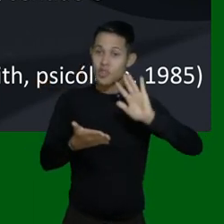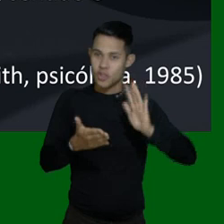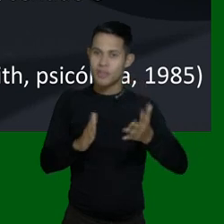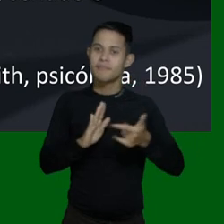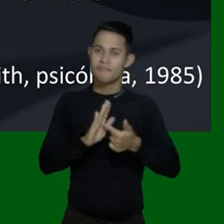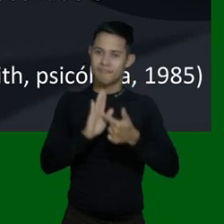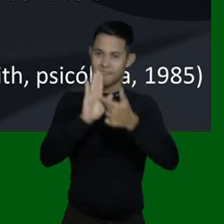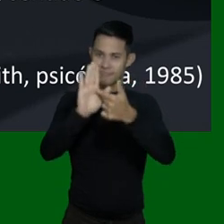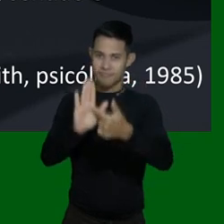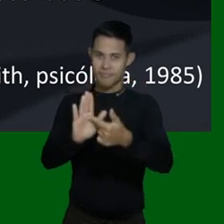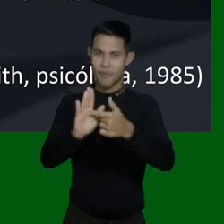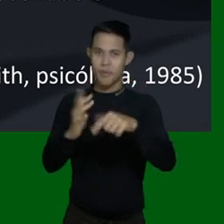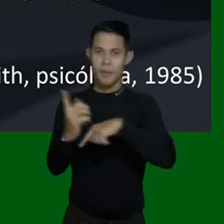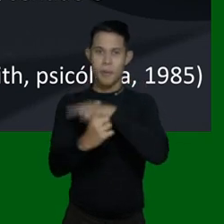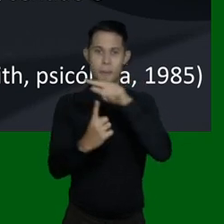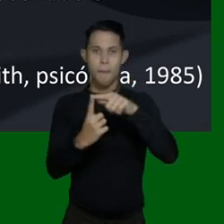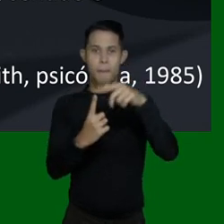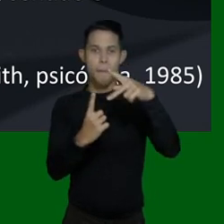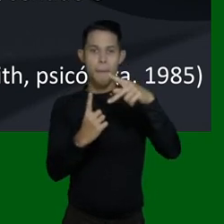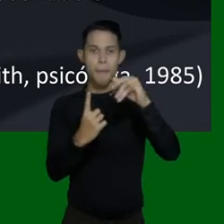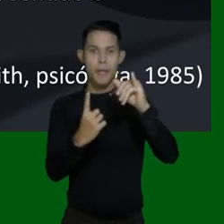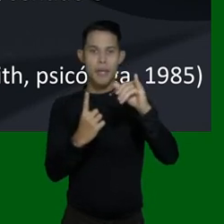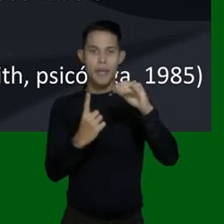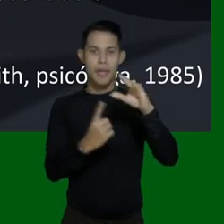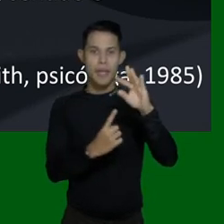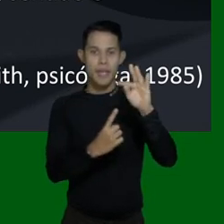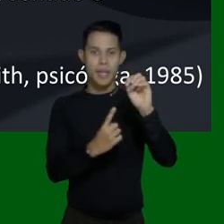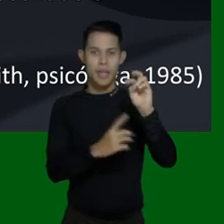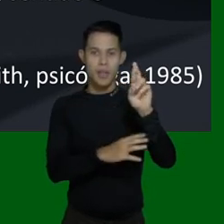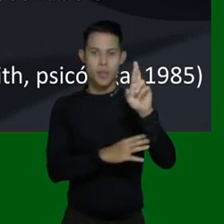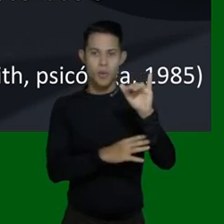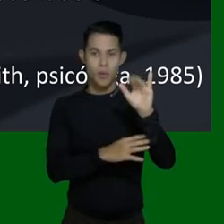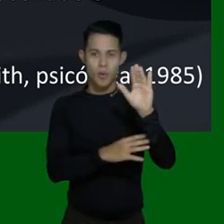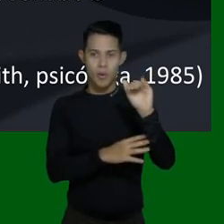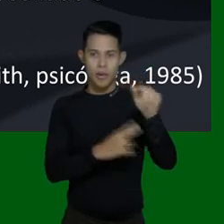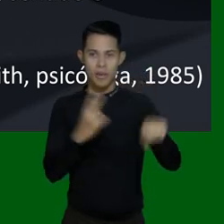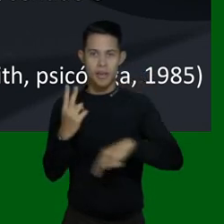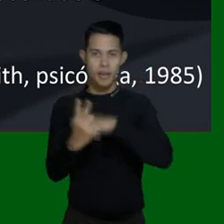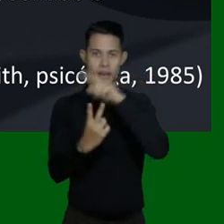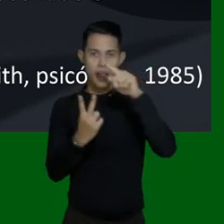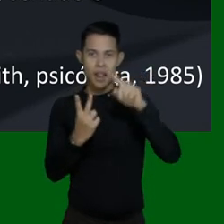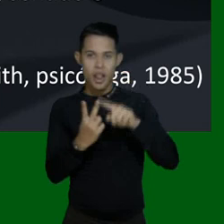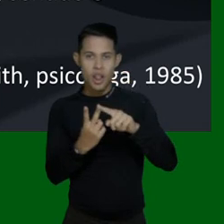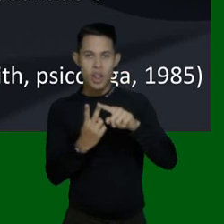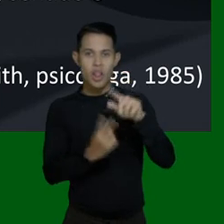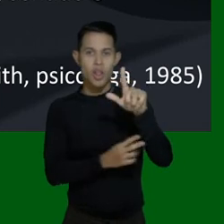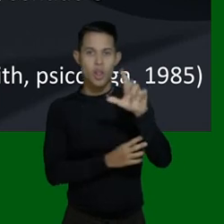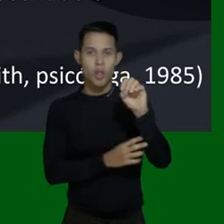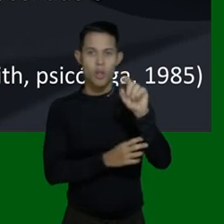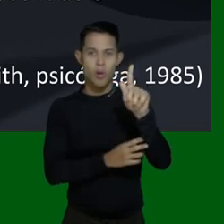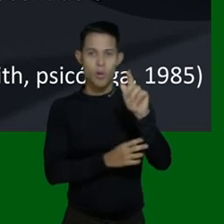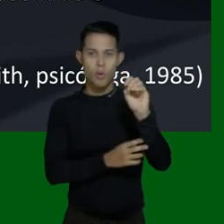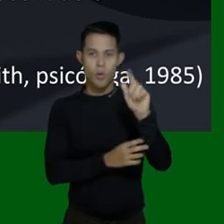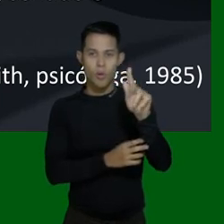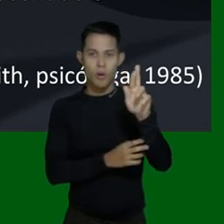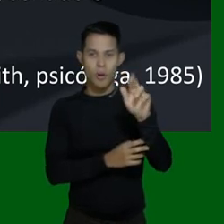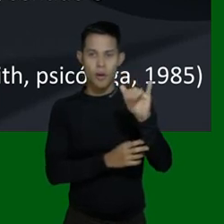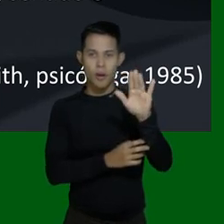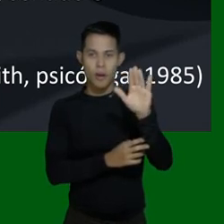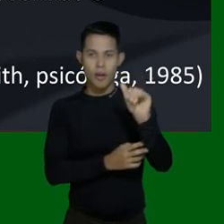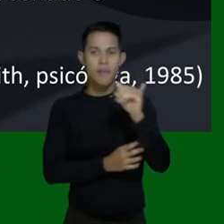pictórica né a logográfica que é aquela que a gente que a criança já aprende a identificar coca-cola do